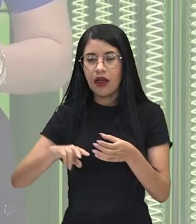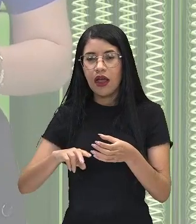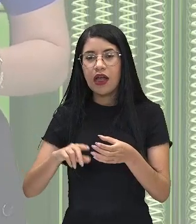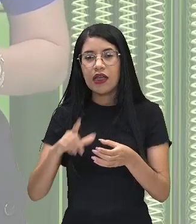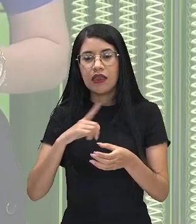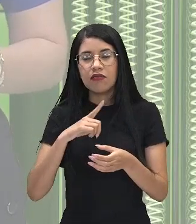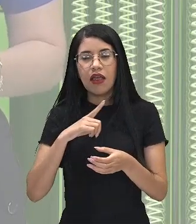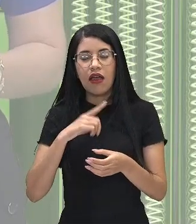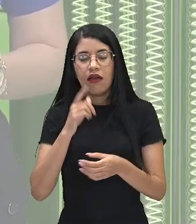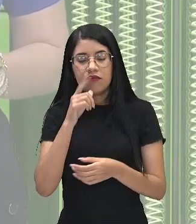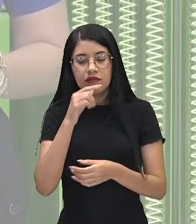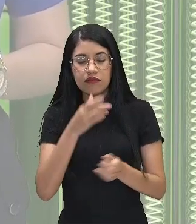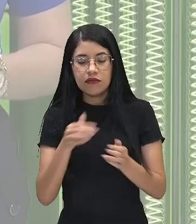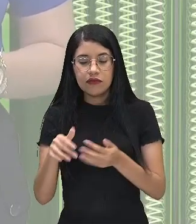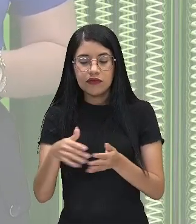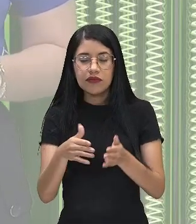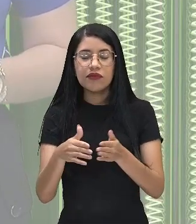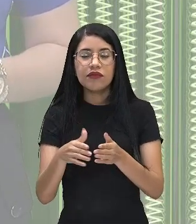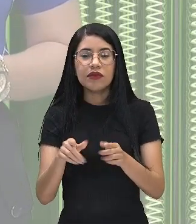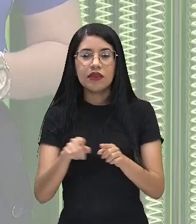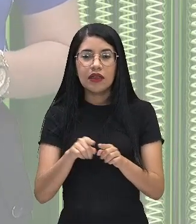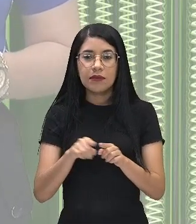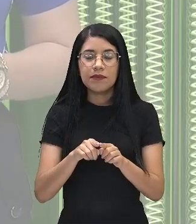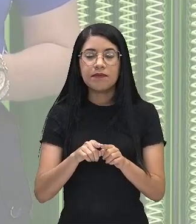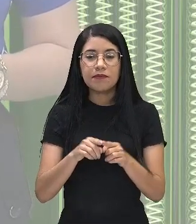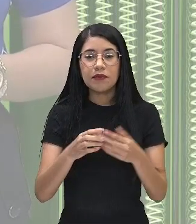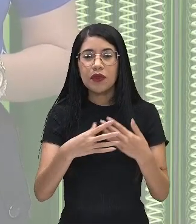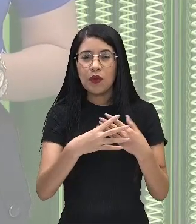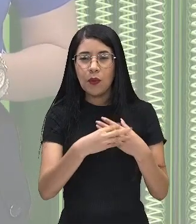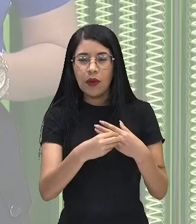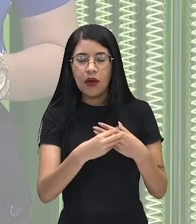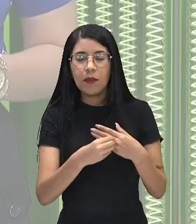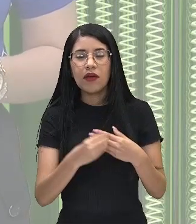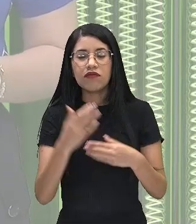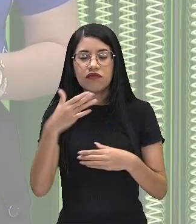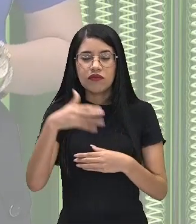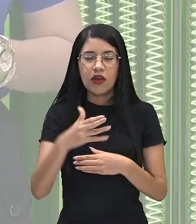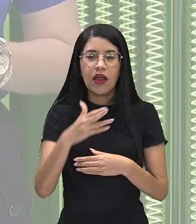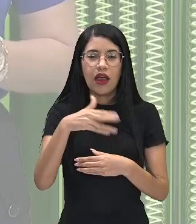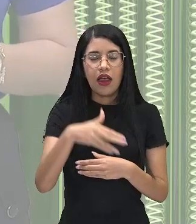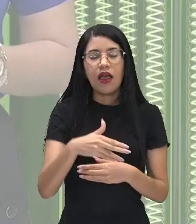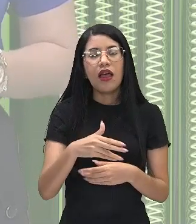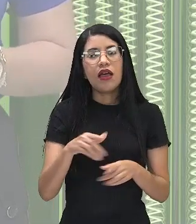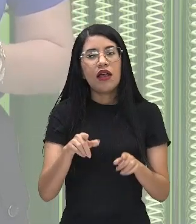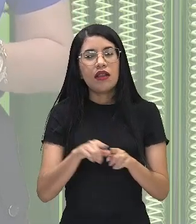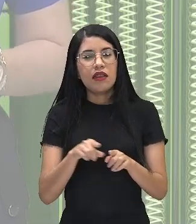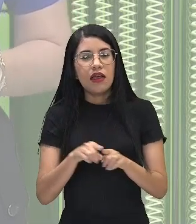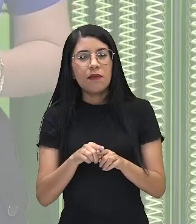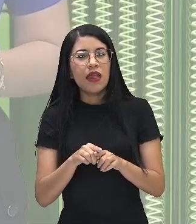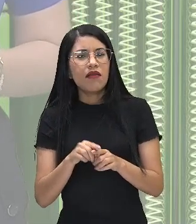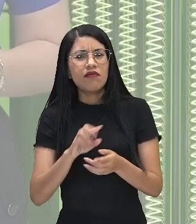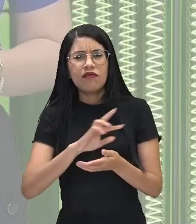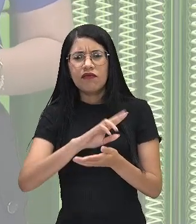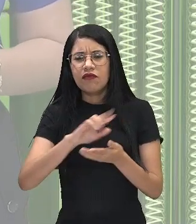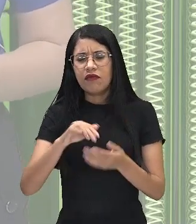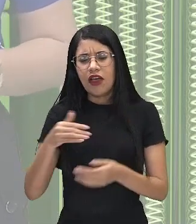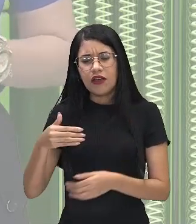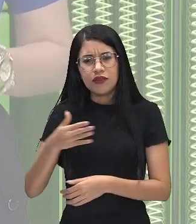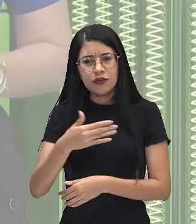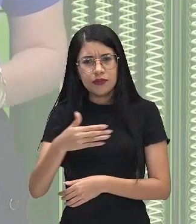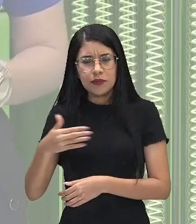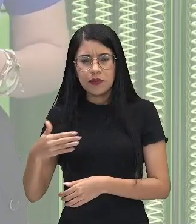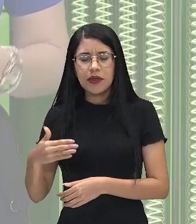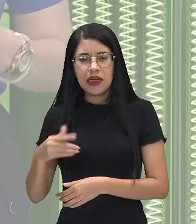rios, tanto os mamíferos aquáticos, né, como boto, como peixe-boi, mas também muitos peixes, e